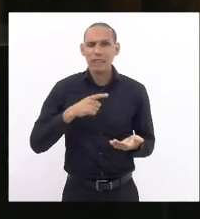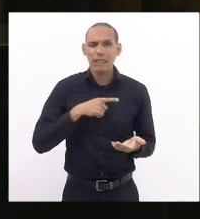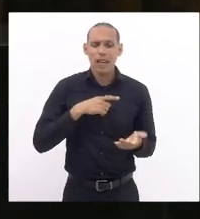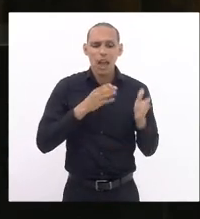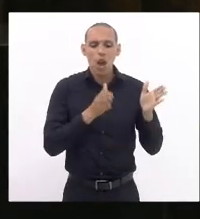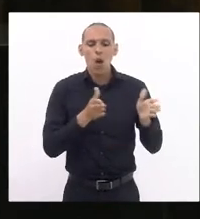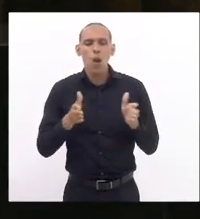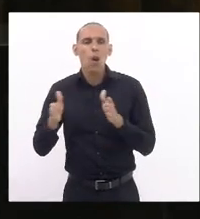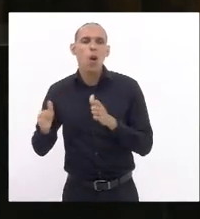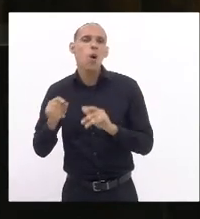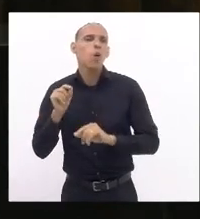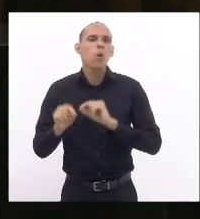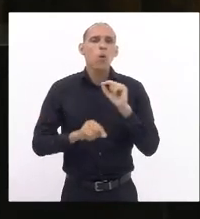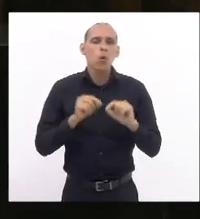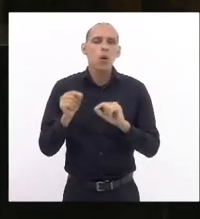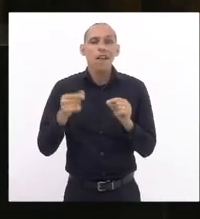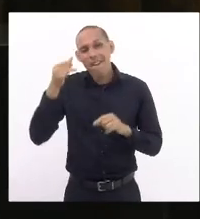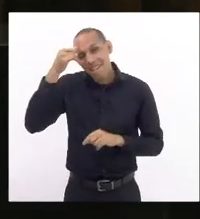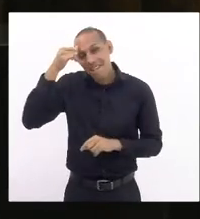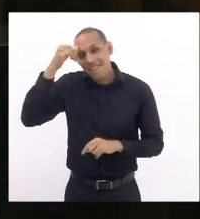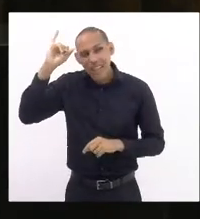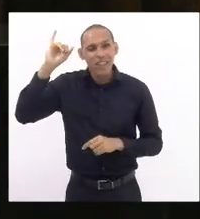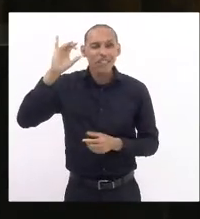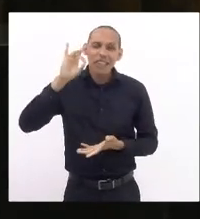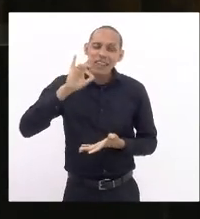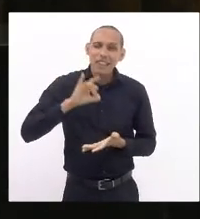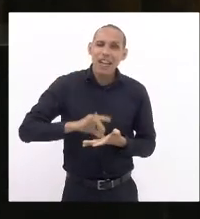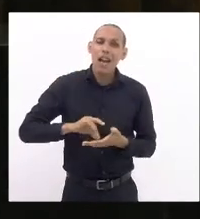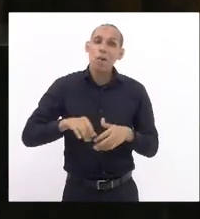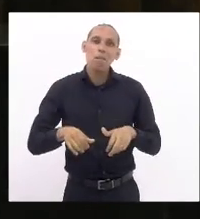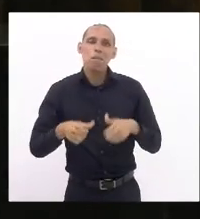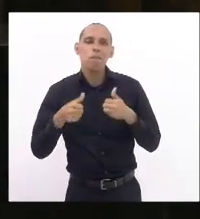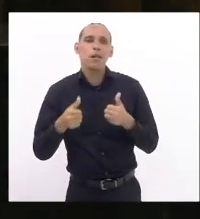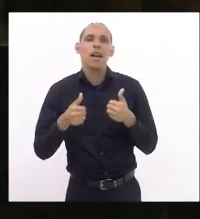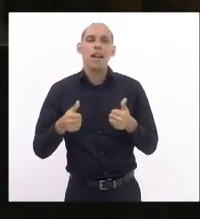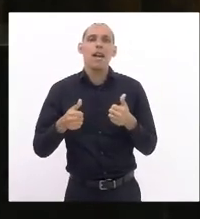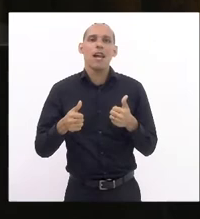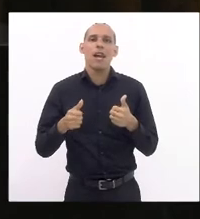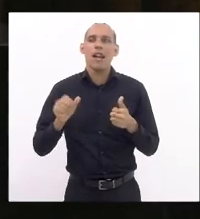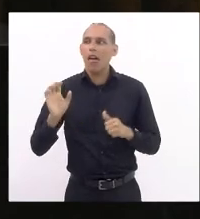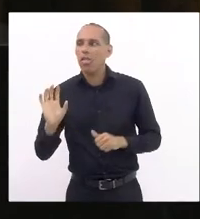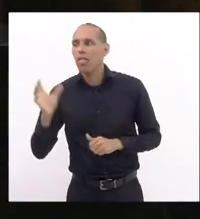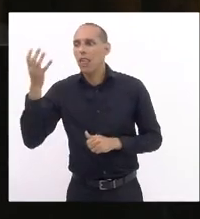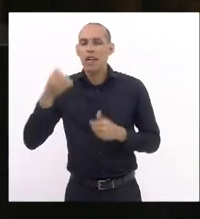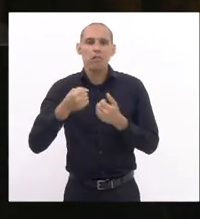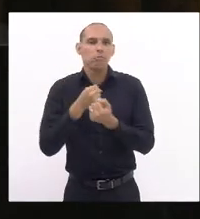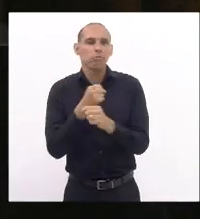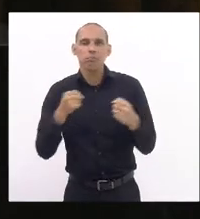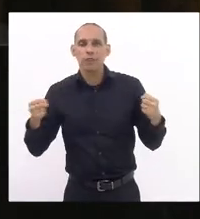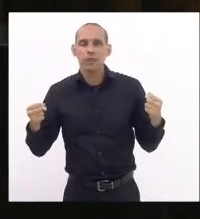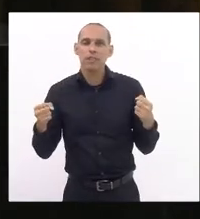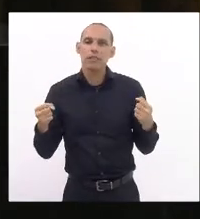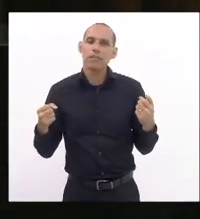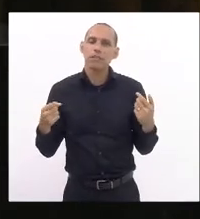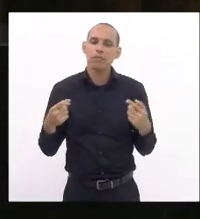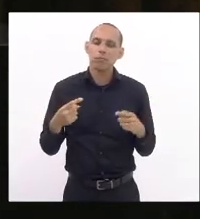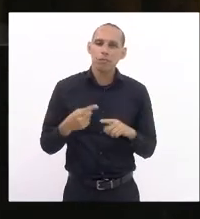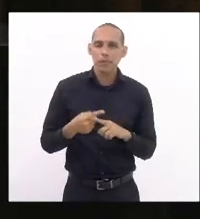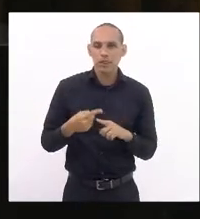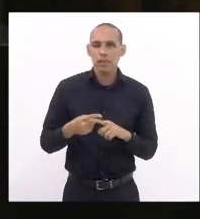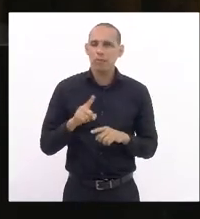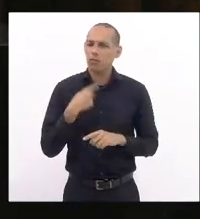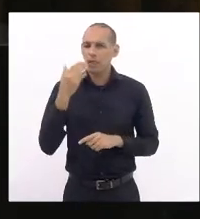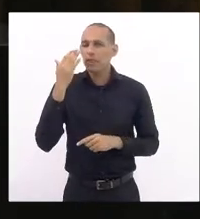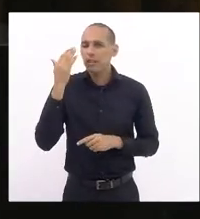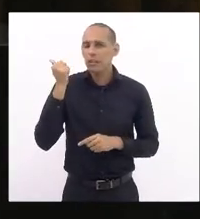para prevenção eficaz e qualificada de grandes tragédias como essas? Afinal de contas, nós